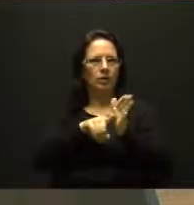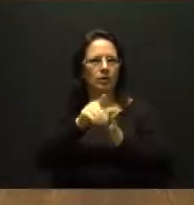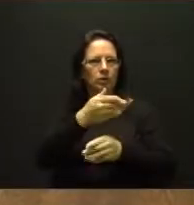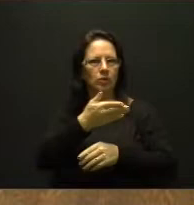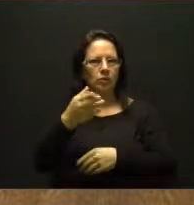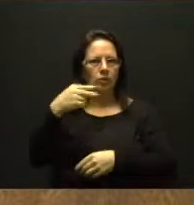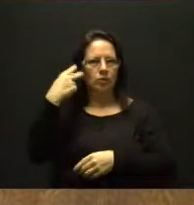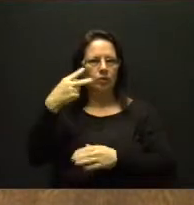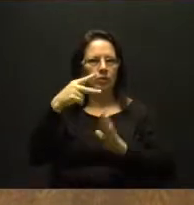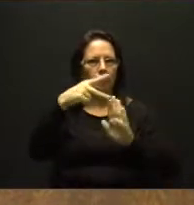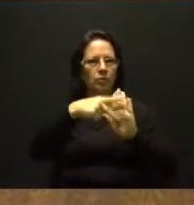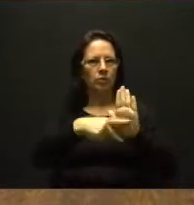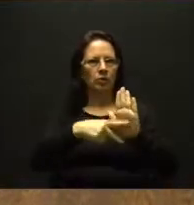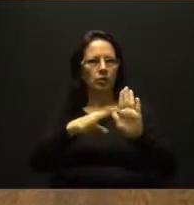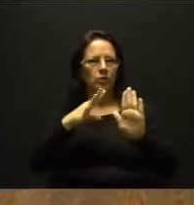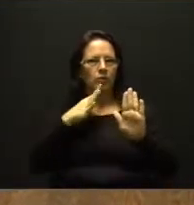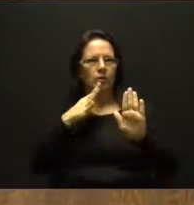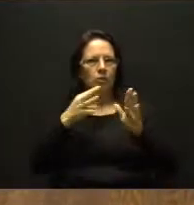projeto